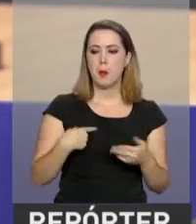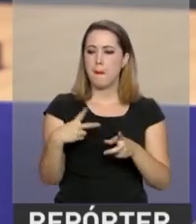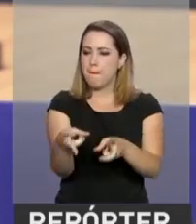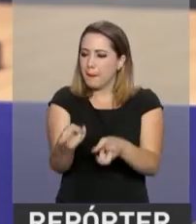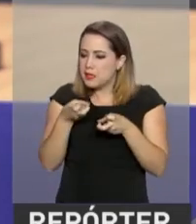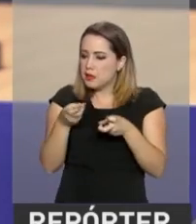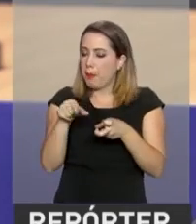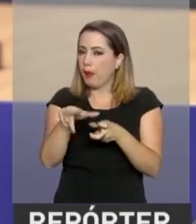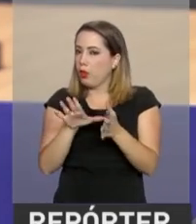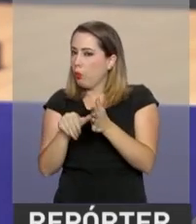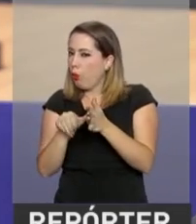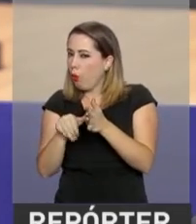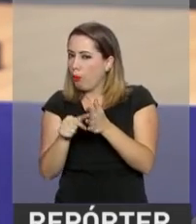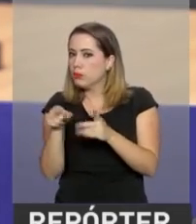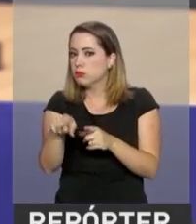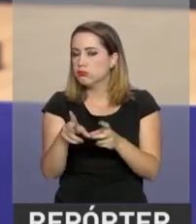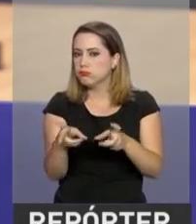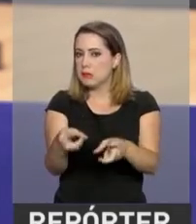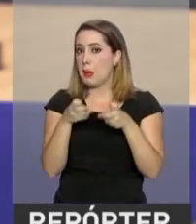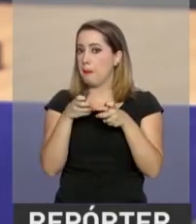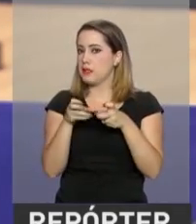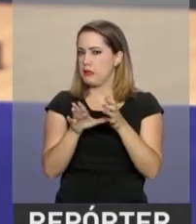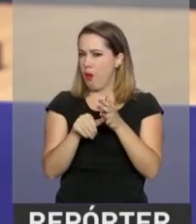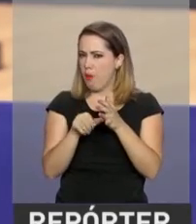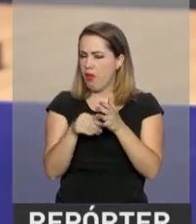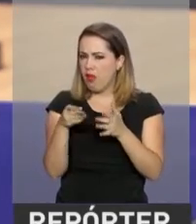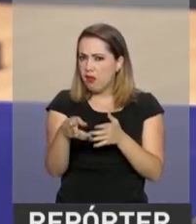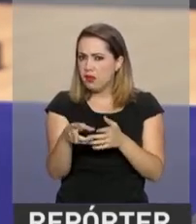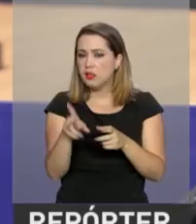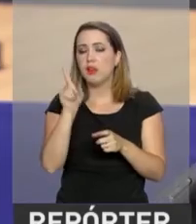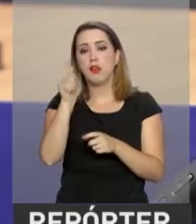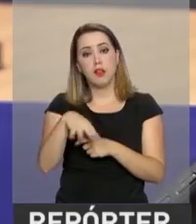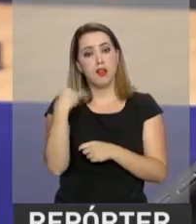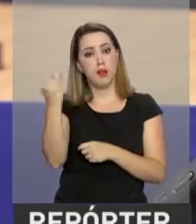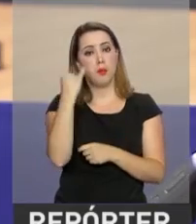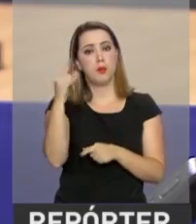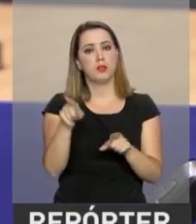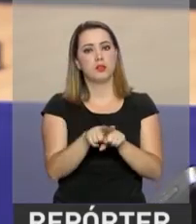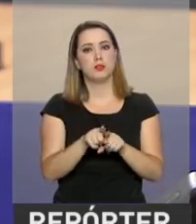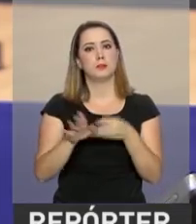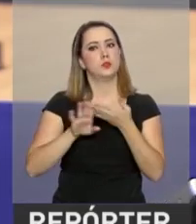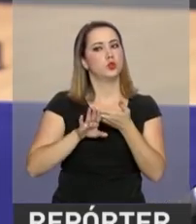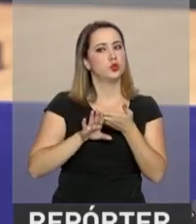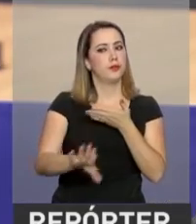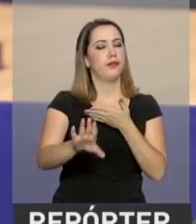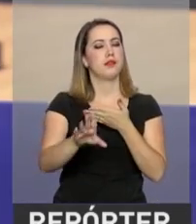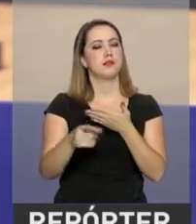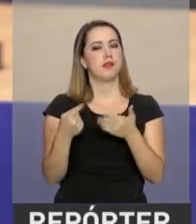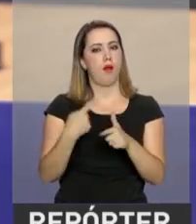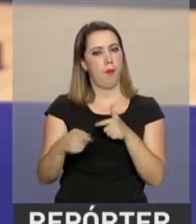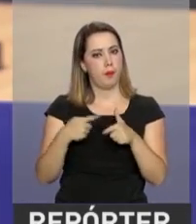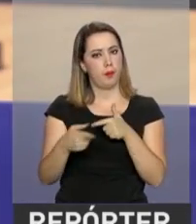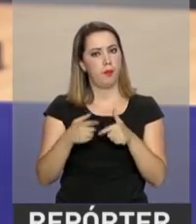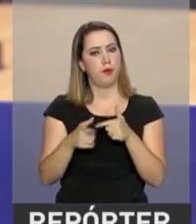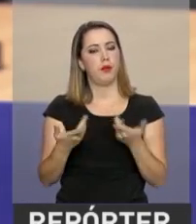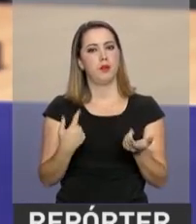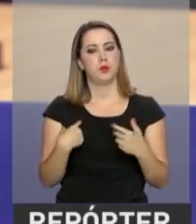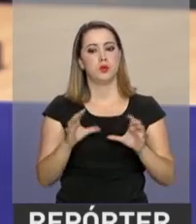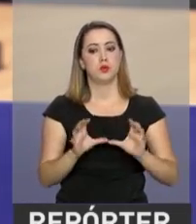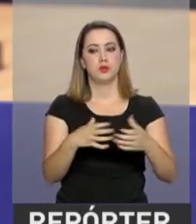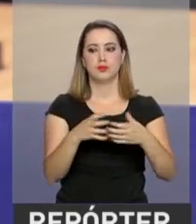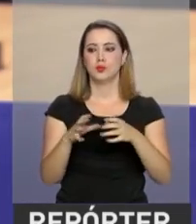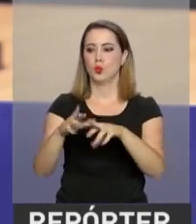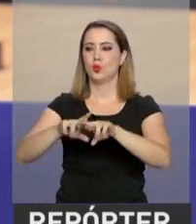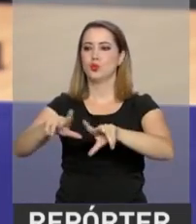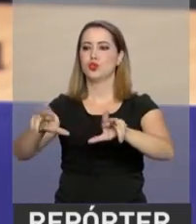detecção, que é uma coisa importante, detectar a corrupção é importante, prevenir a corrupção é importante, então temos outras áreas,